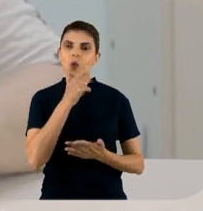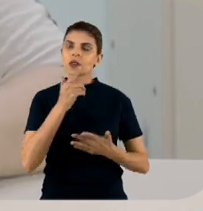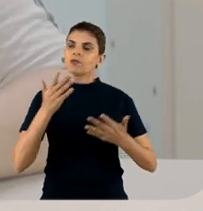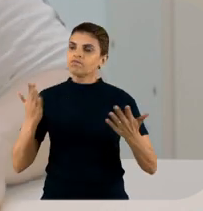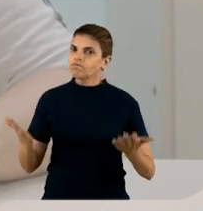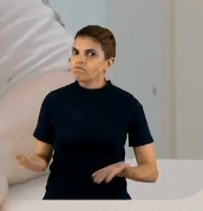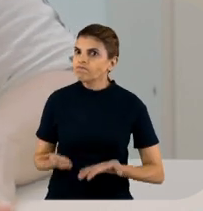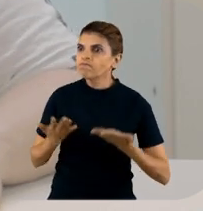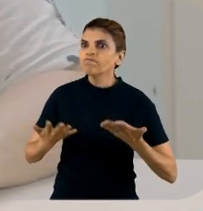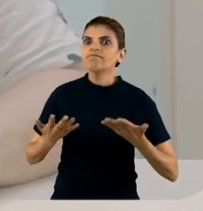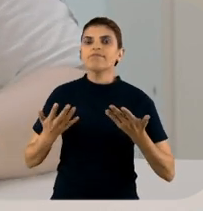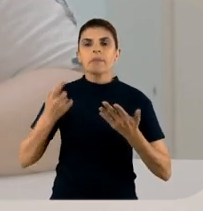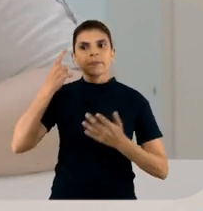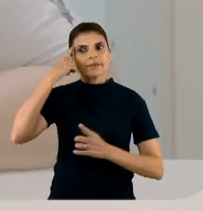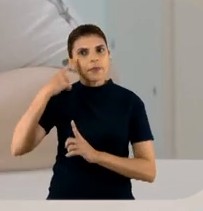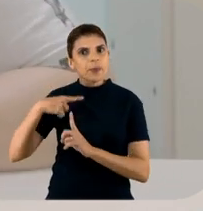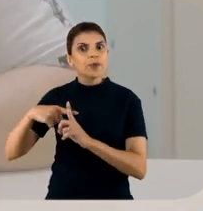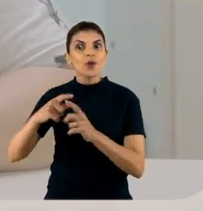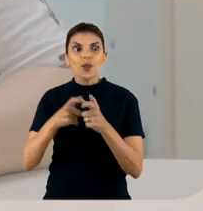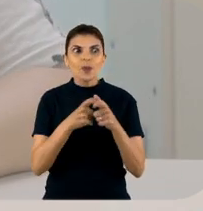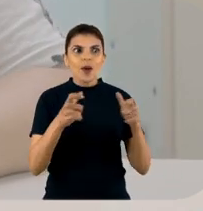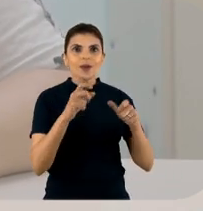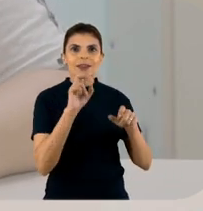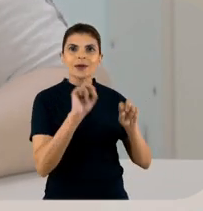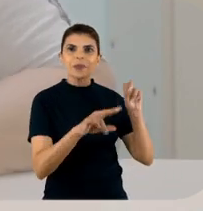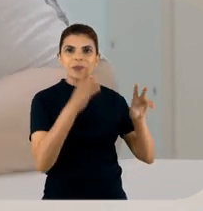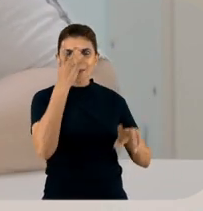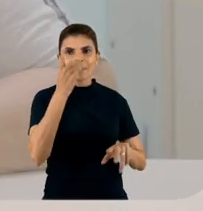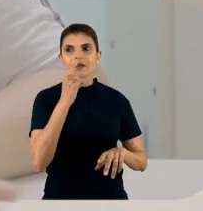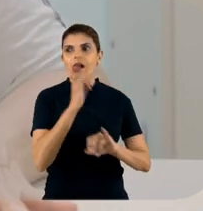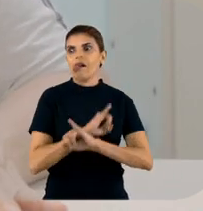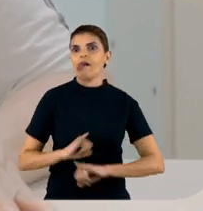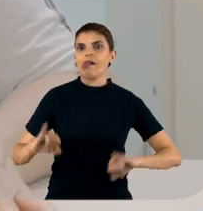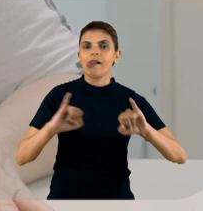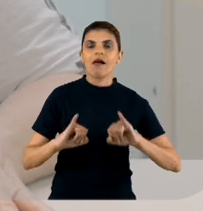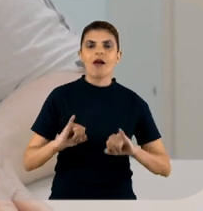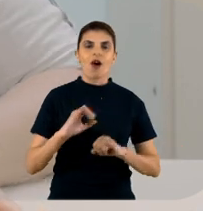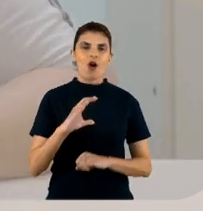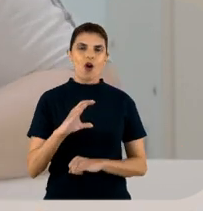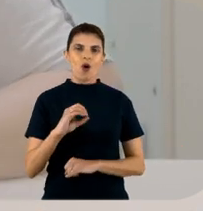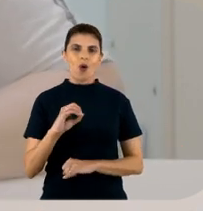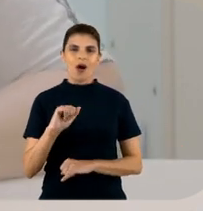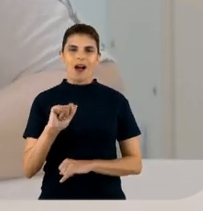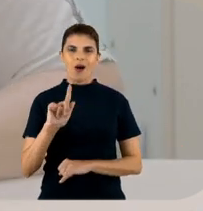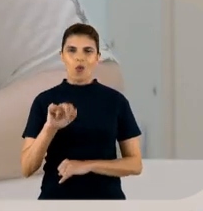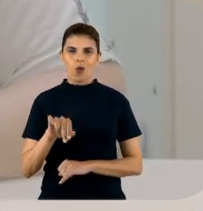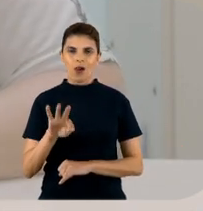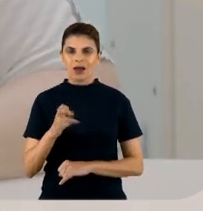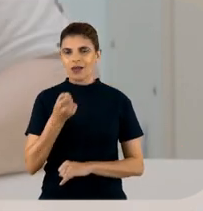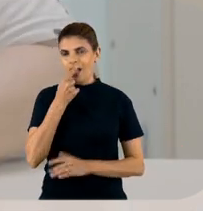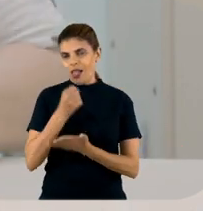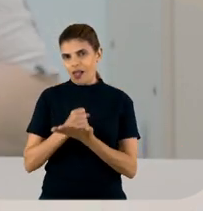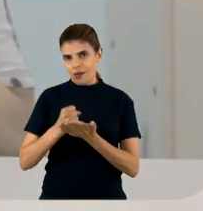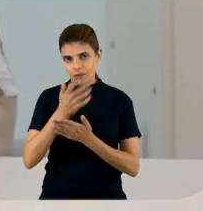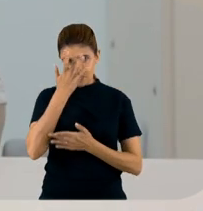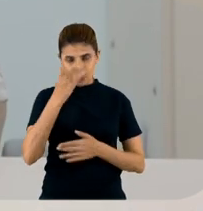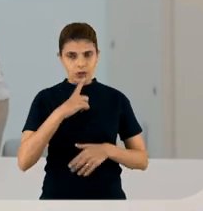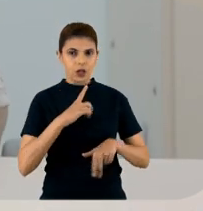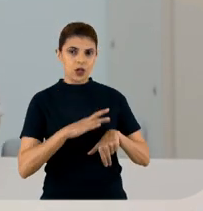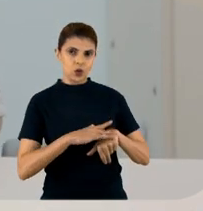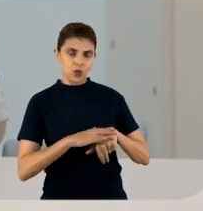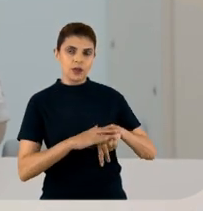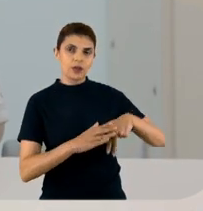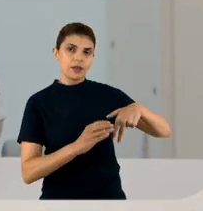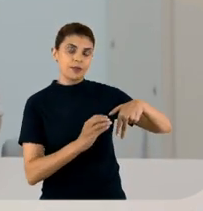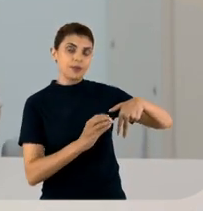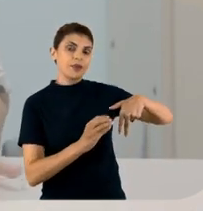deu uma certa animação E com isso também já tá todo mundo anticoagulado os pacientes com covid eh e a gente